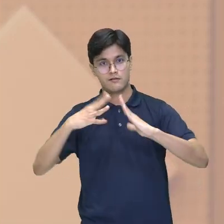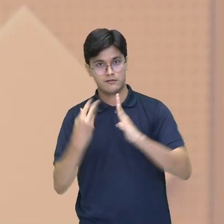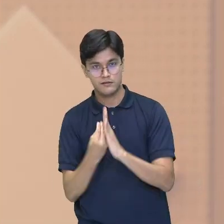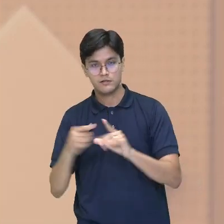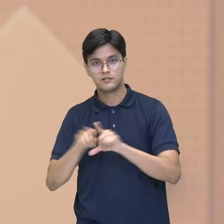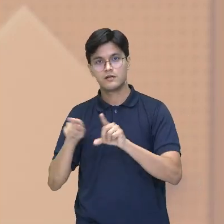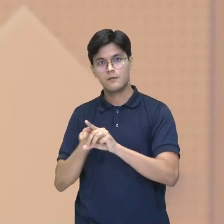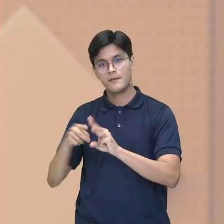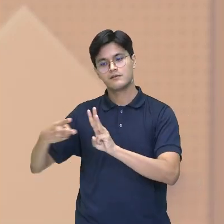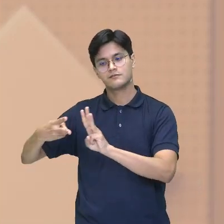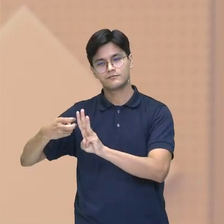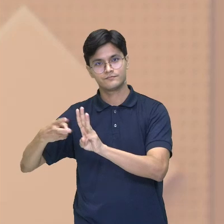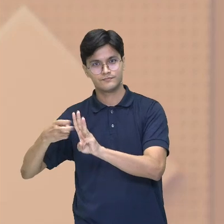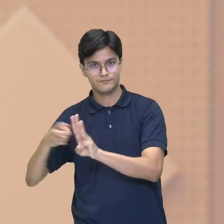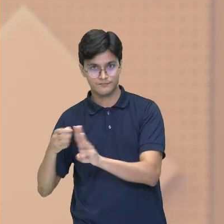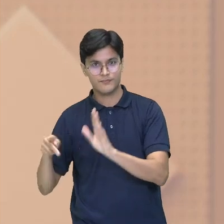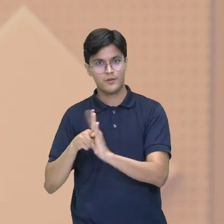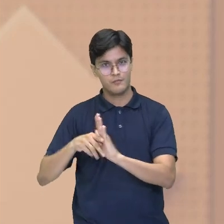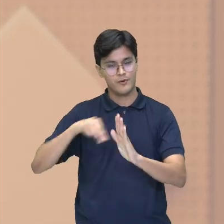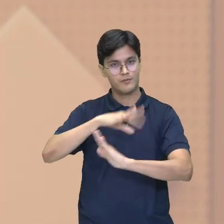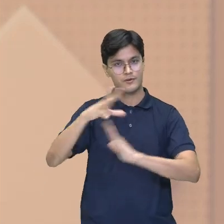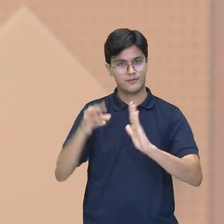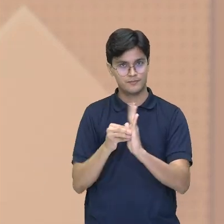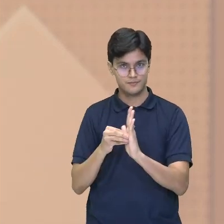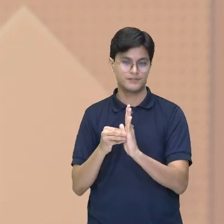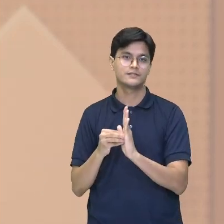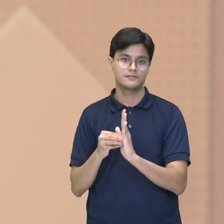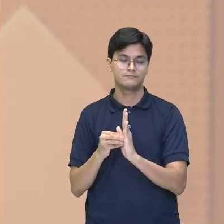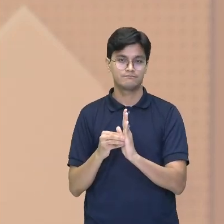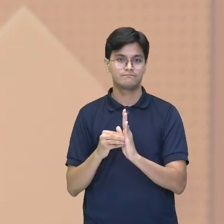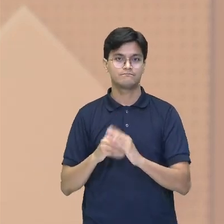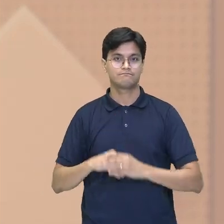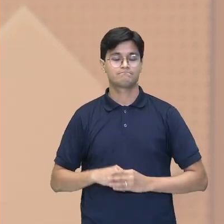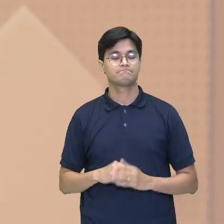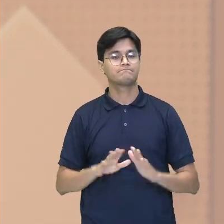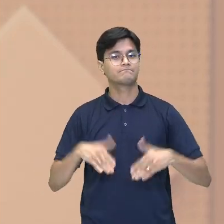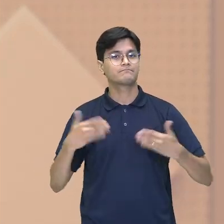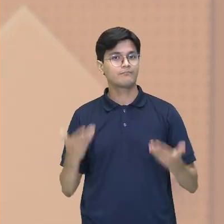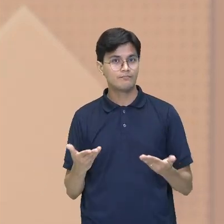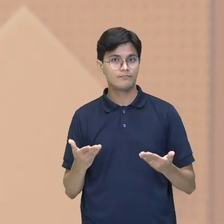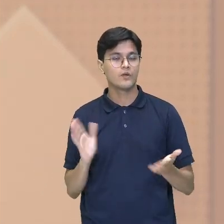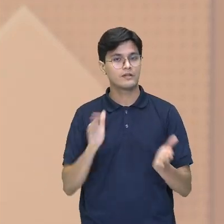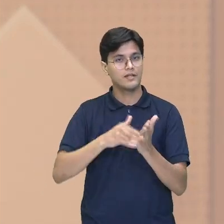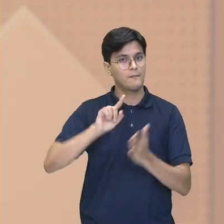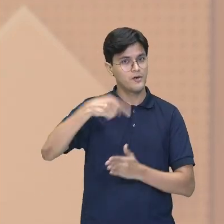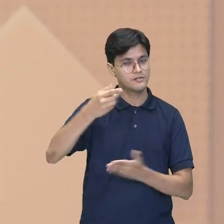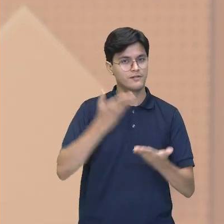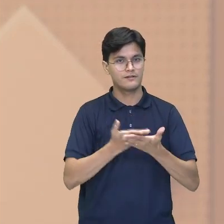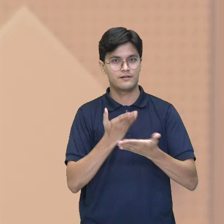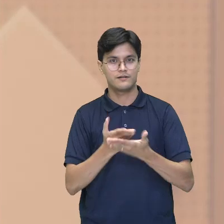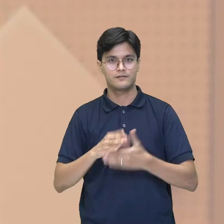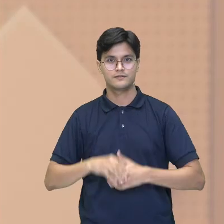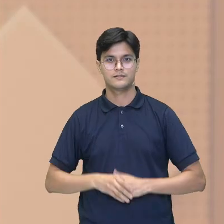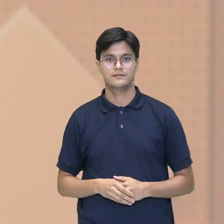dos povos amazônicos, amazônidas, melhor dizendo. Então, até a nossa próxima aula.